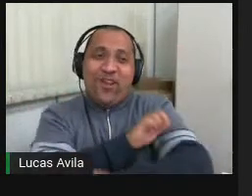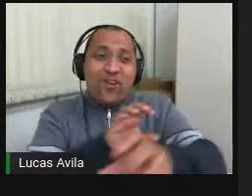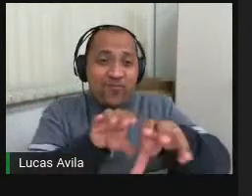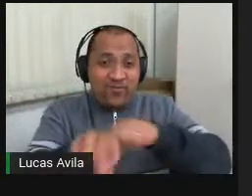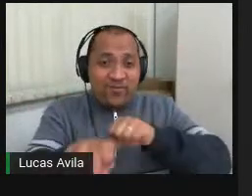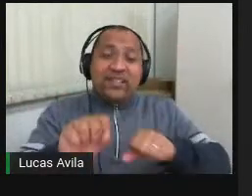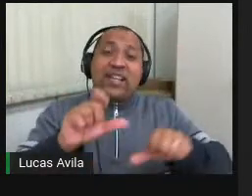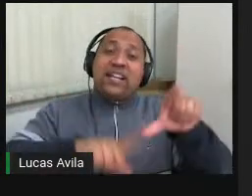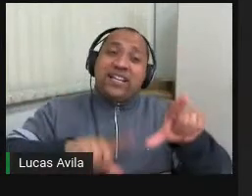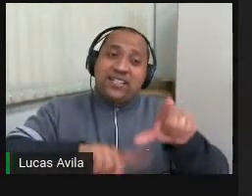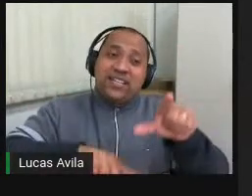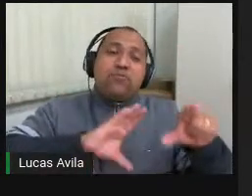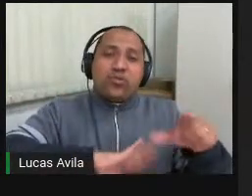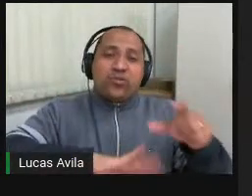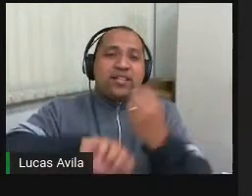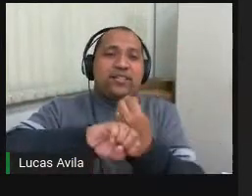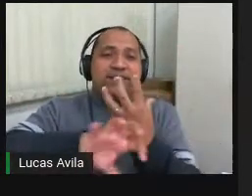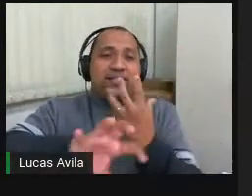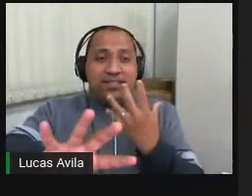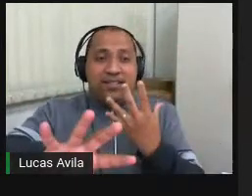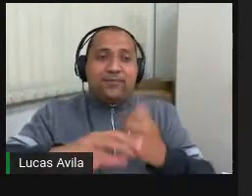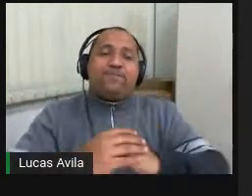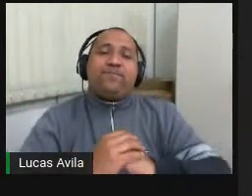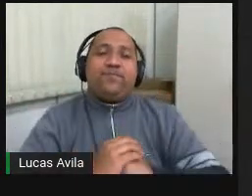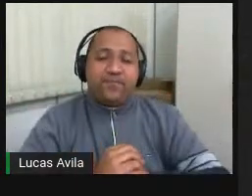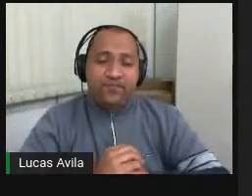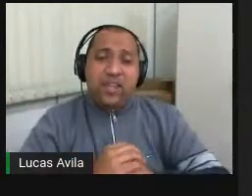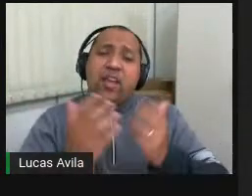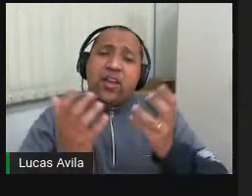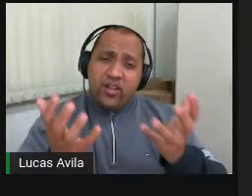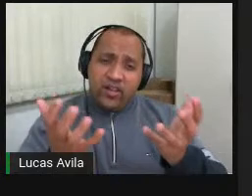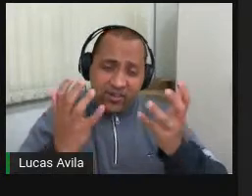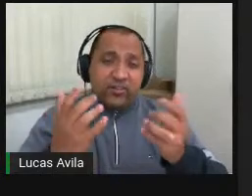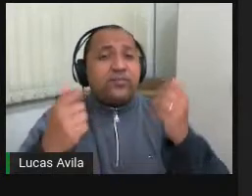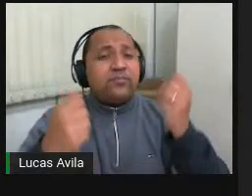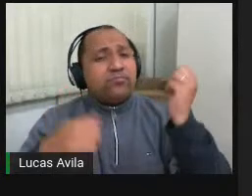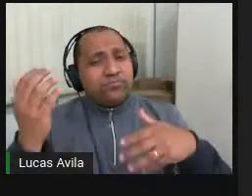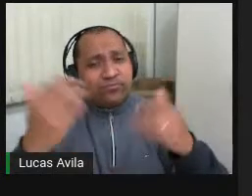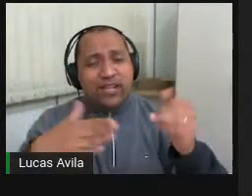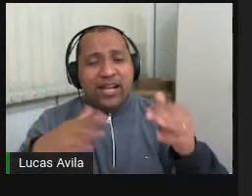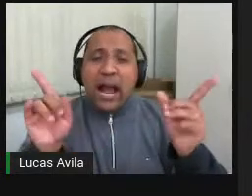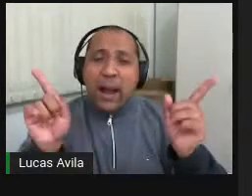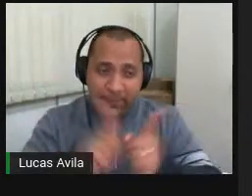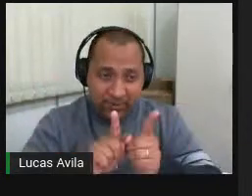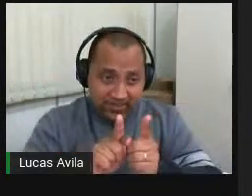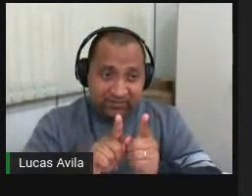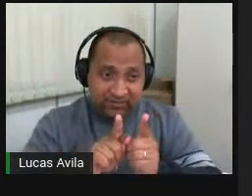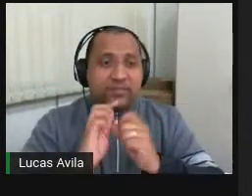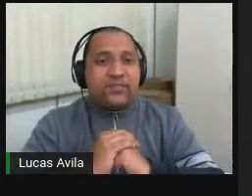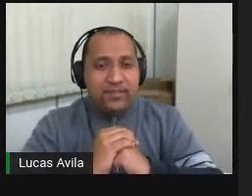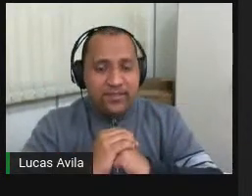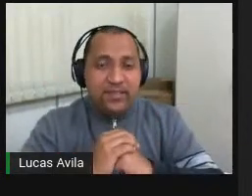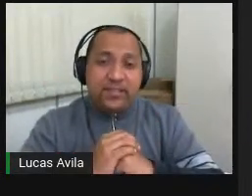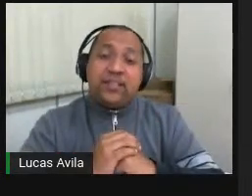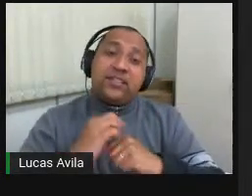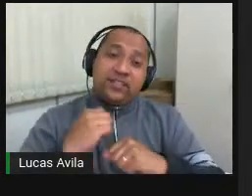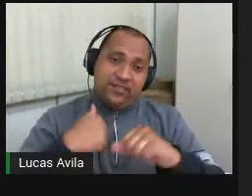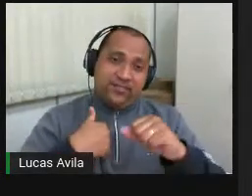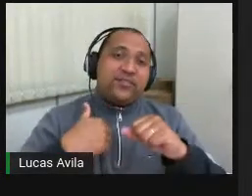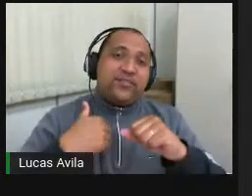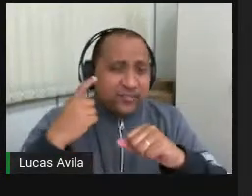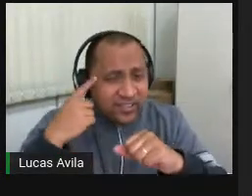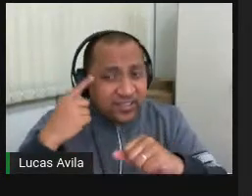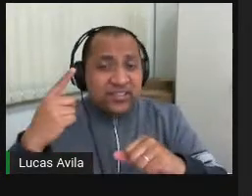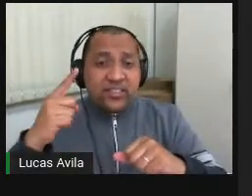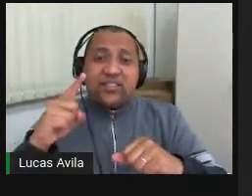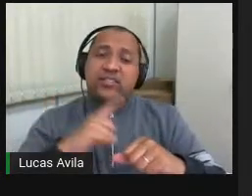Português à Distância. E gostaria de fazer uma citação breve para retomar o conto de José